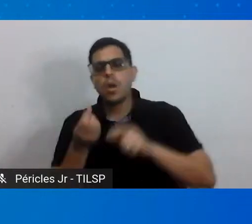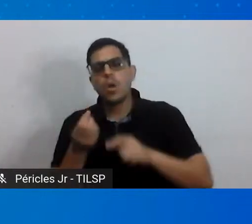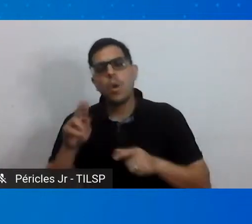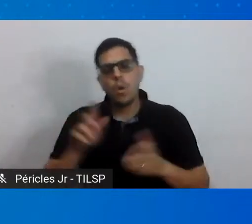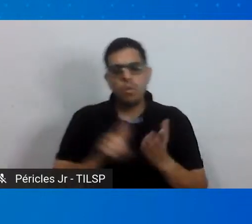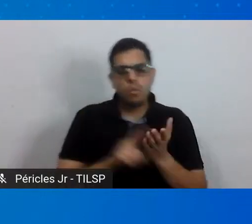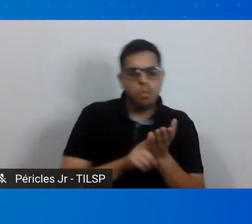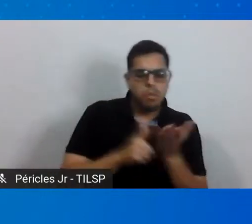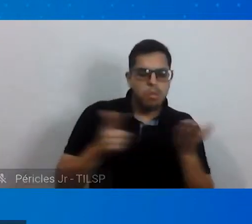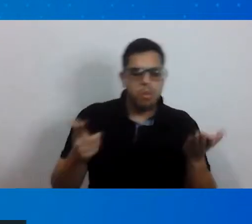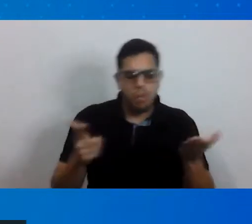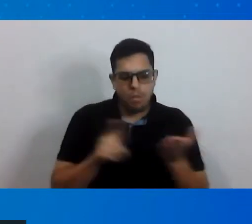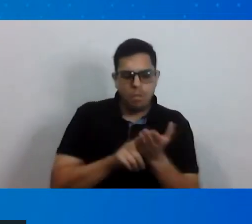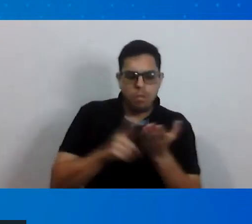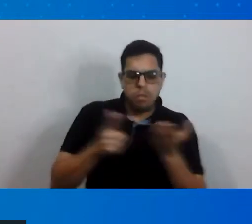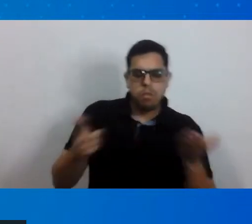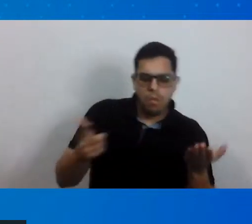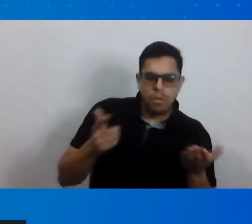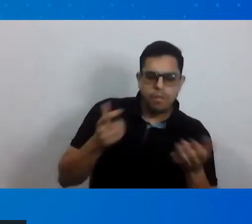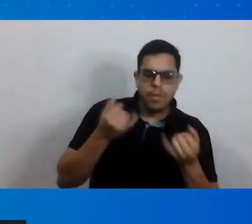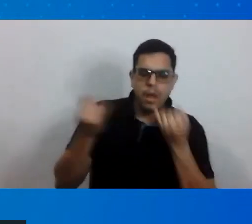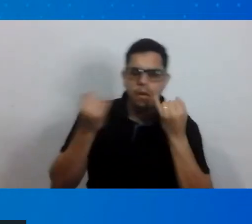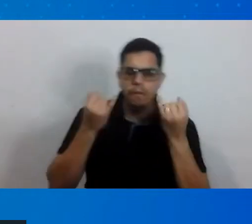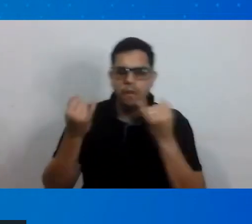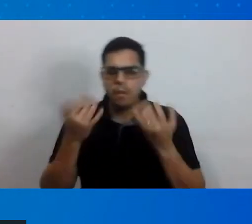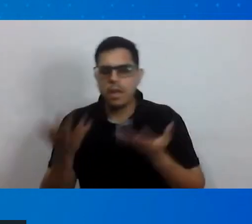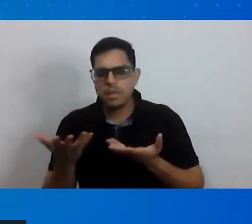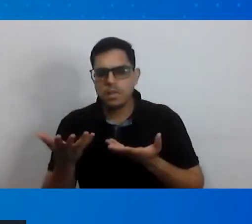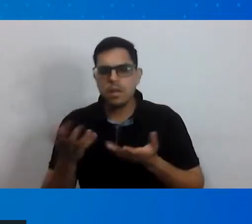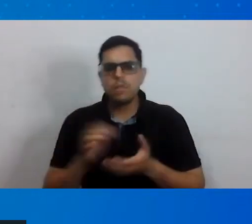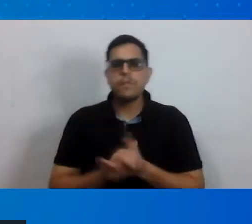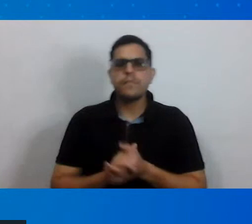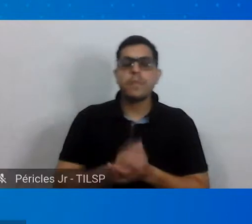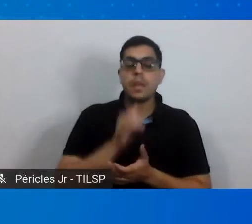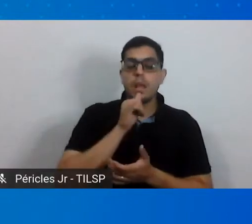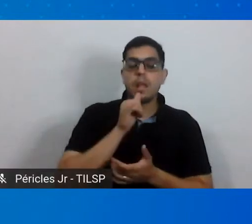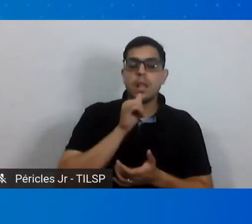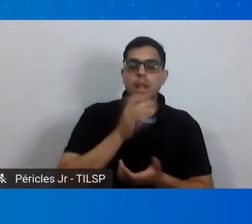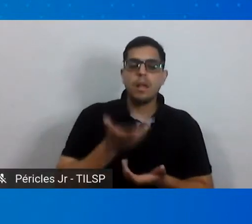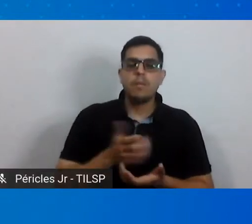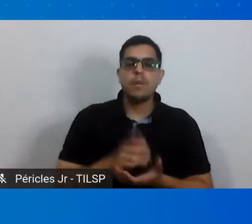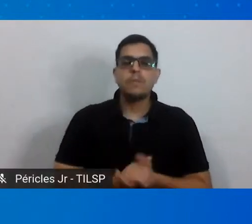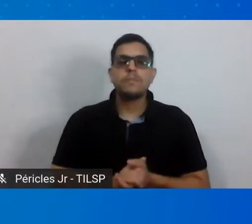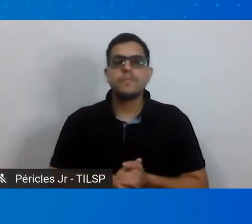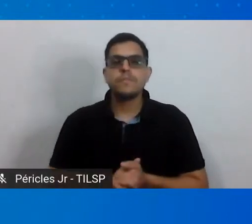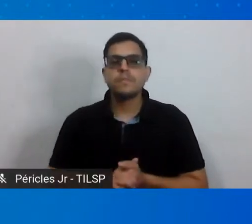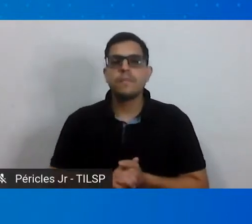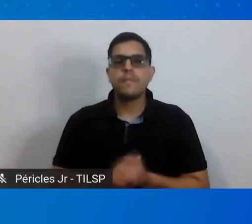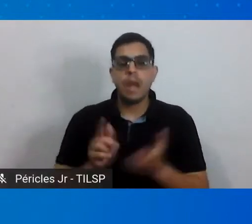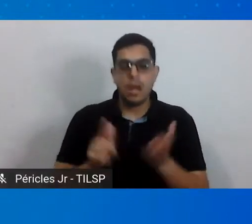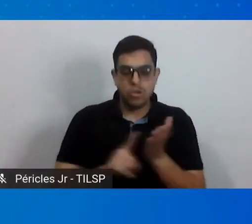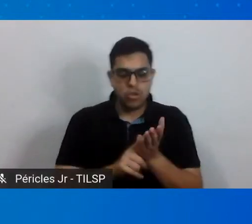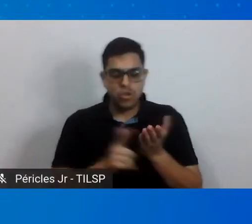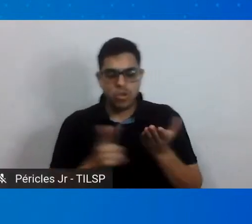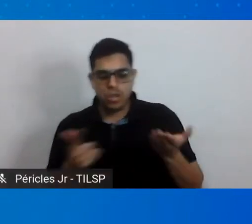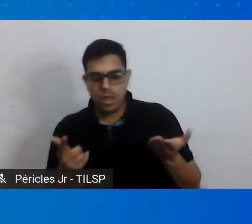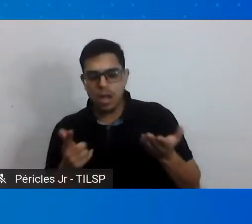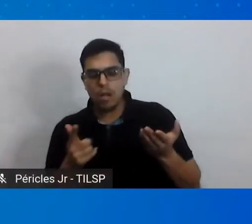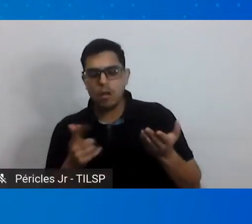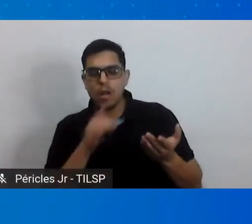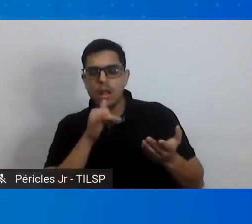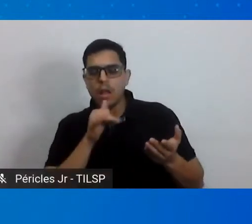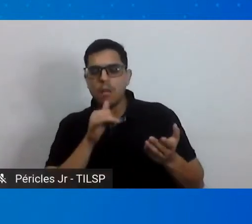informativo E aí esse jornal informativo ele vem com o nome do aluno que fez aquele